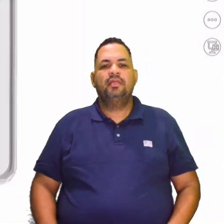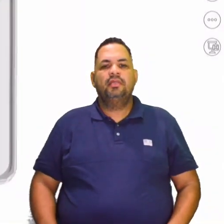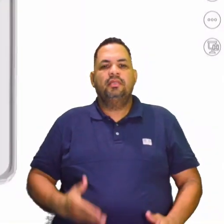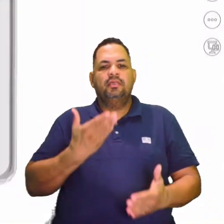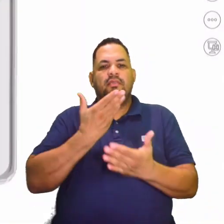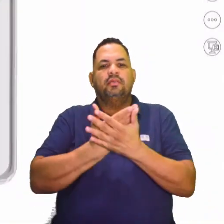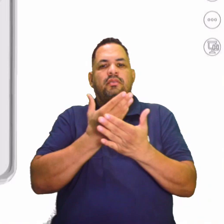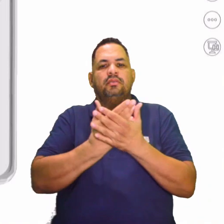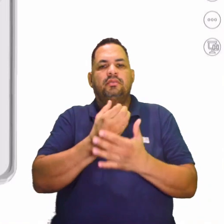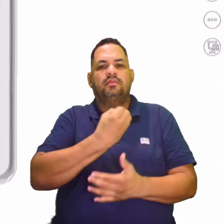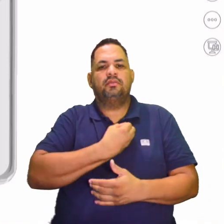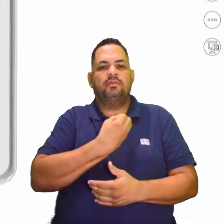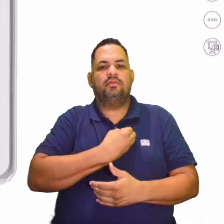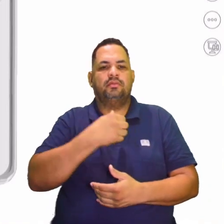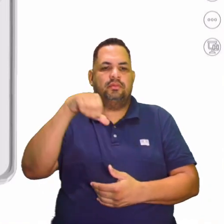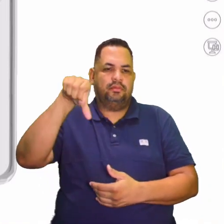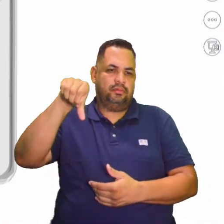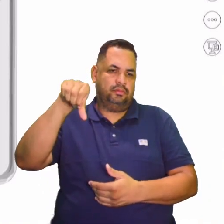Vamos para a aula 9,